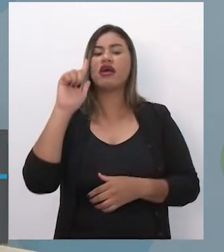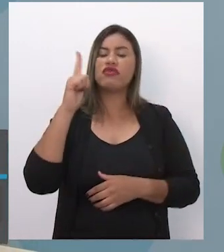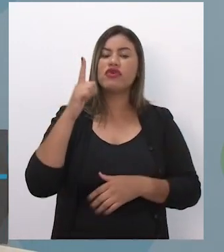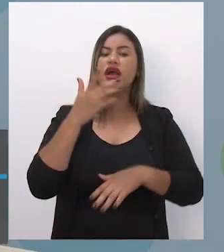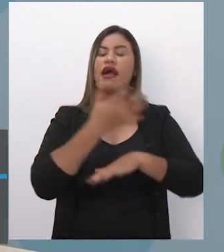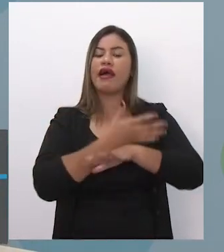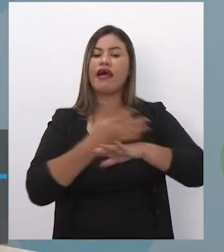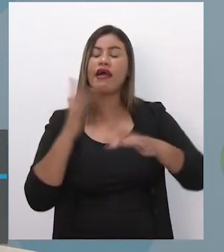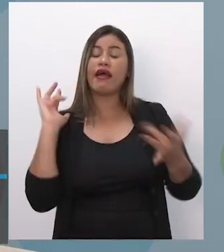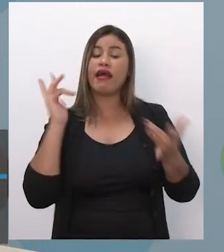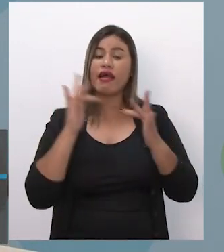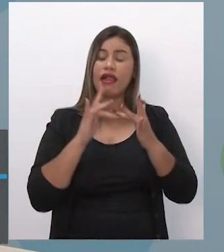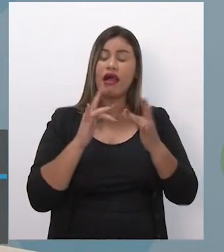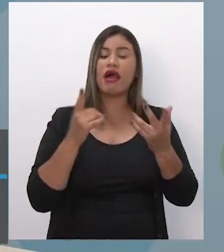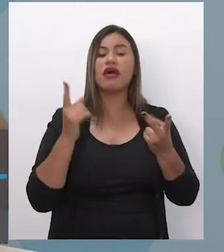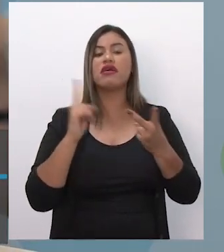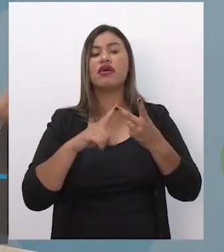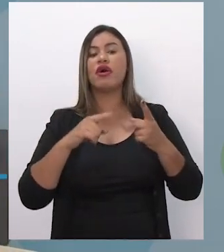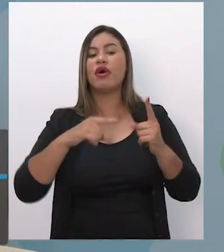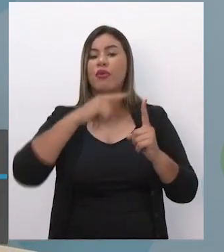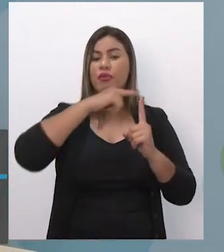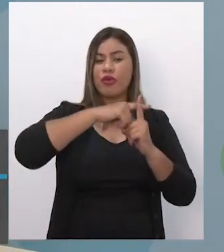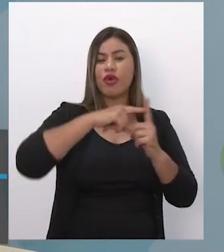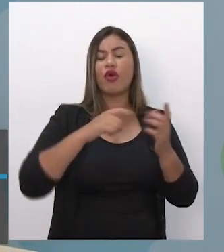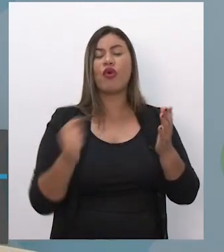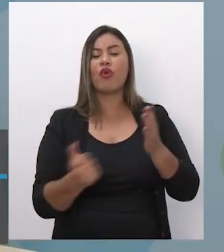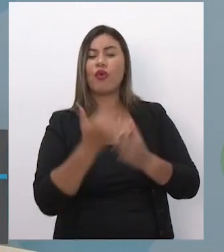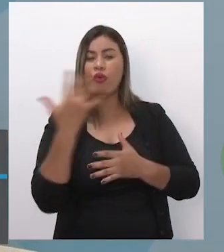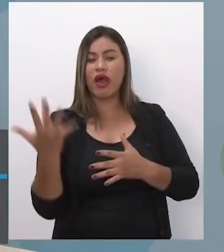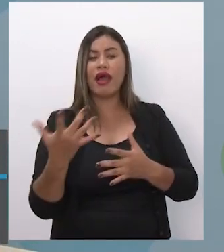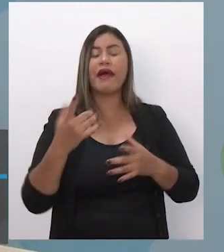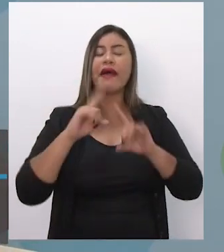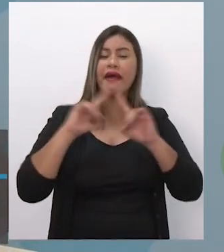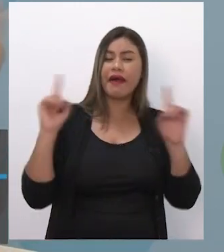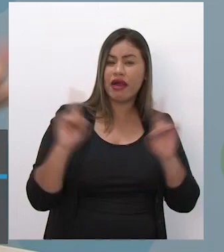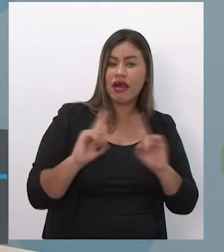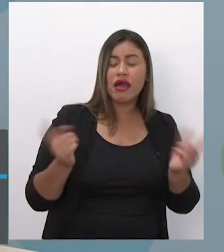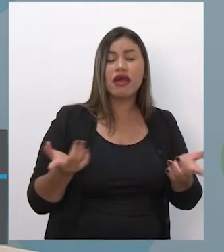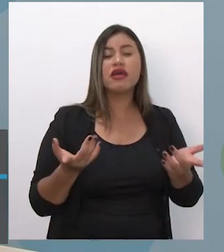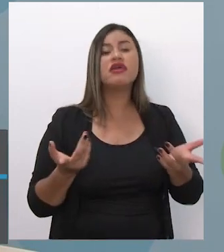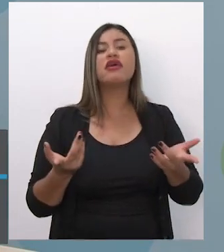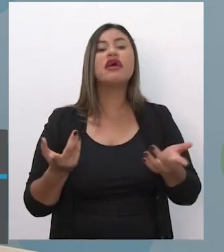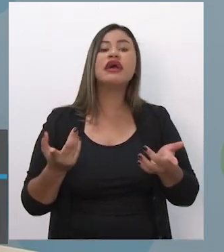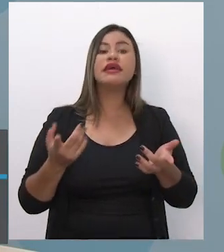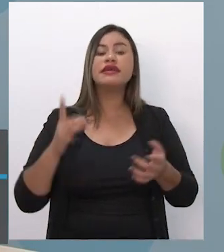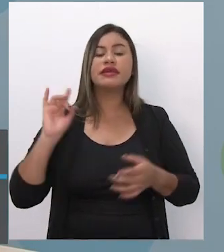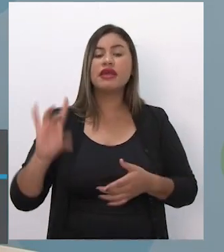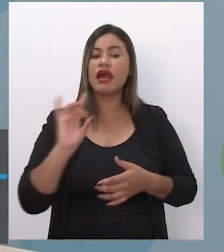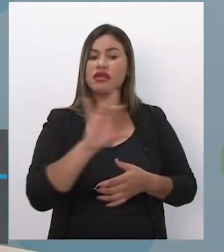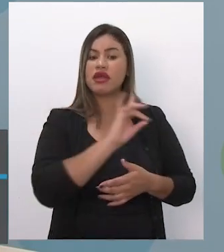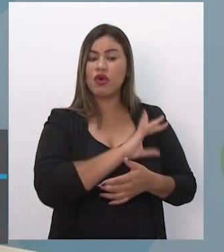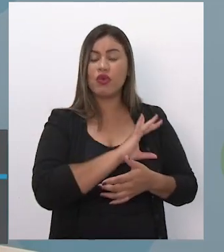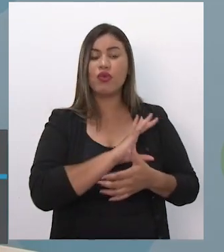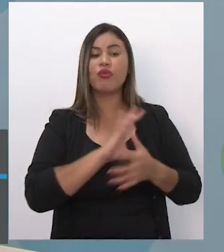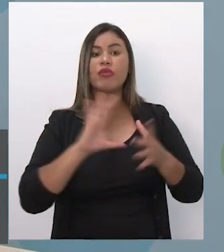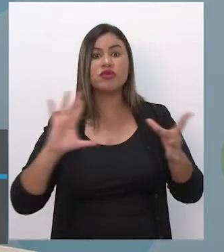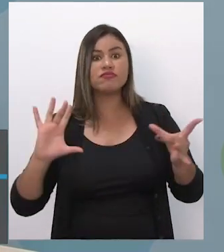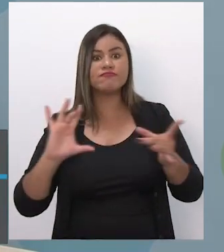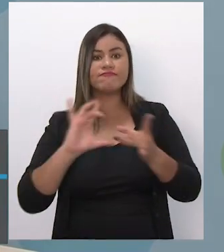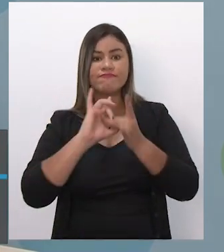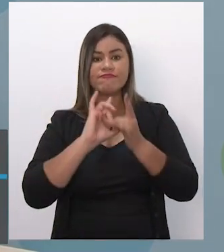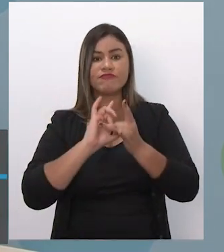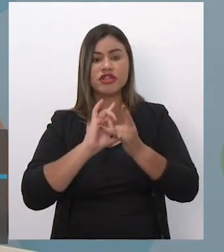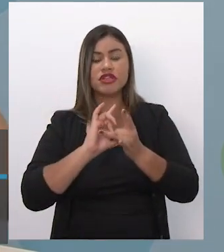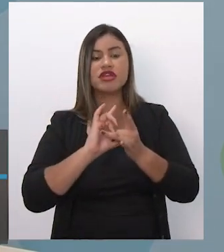clássica, a geografia positivista, a geografia quantitativa, a geografia crítica, enfim. E o conjunto, né, de todas essas teorias, de todas